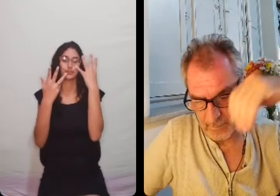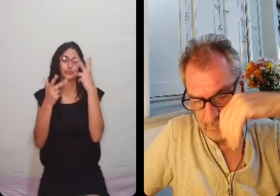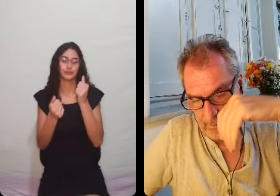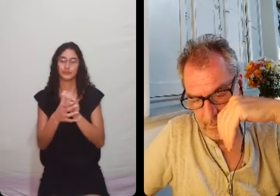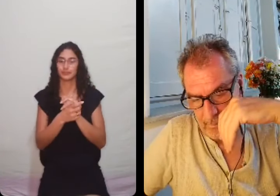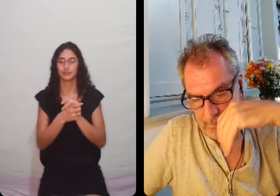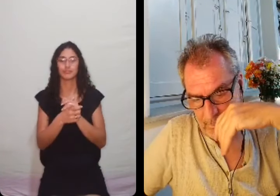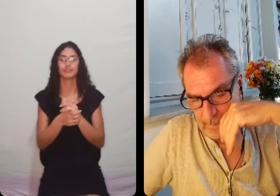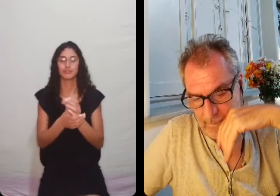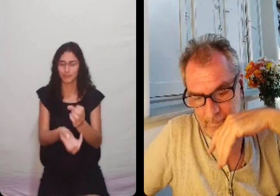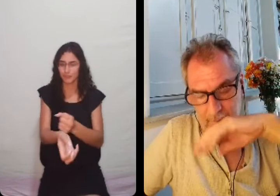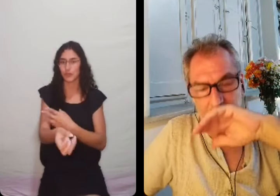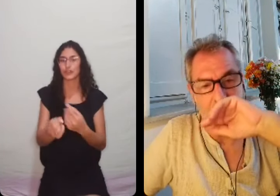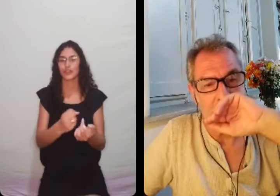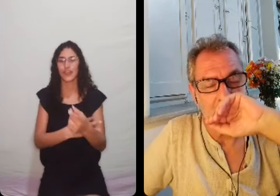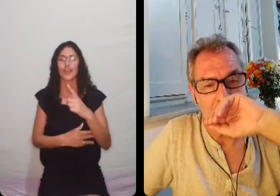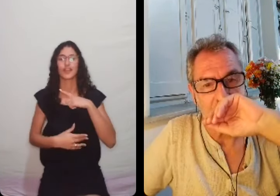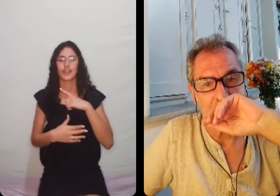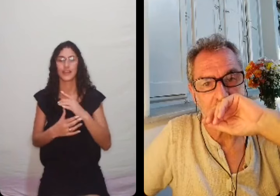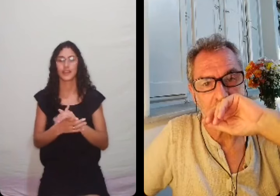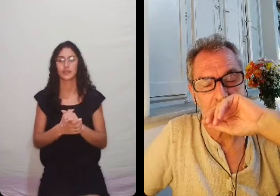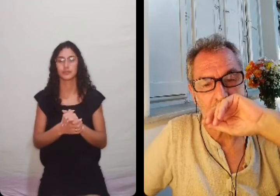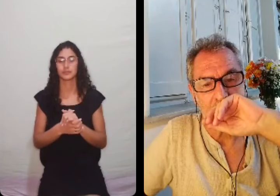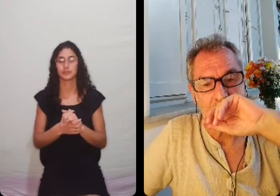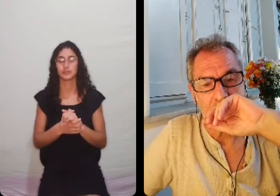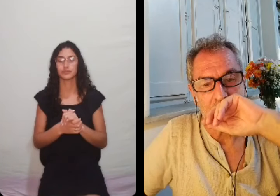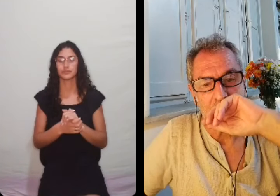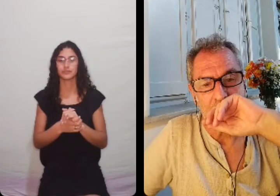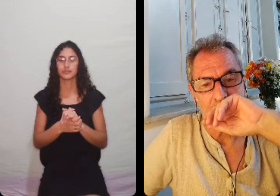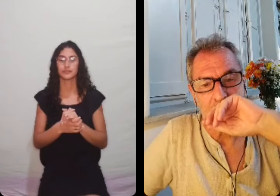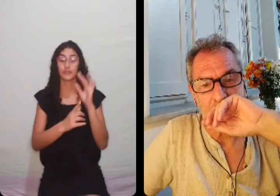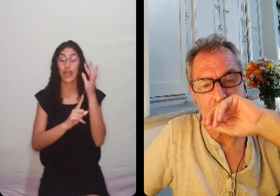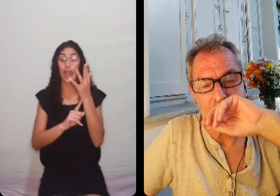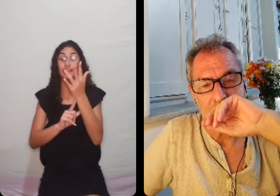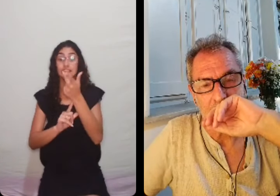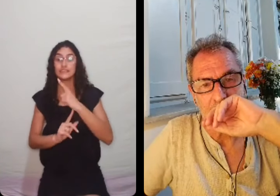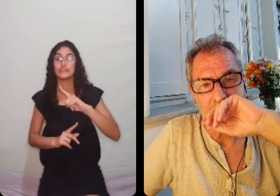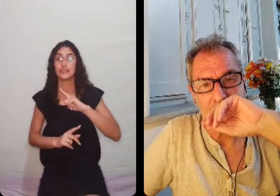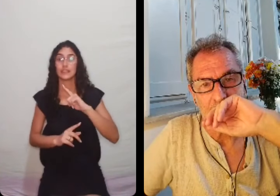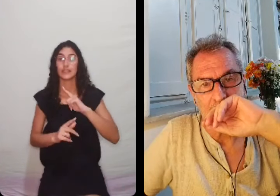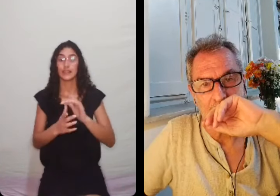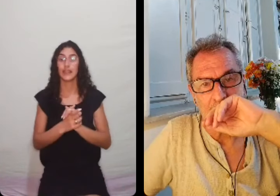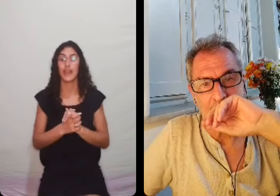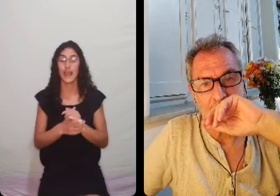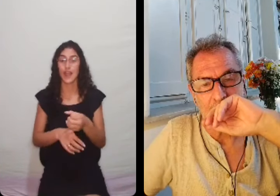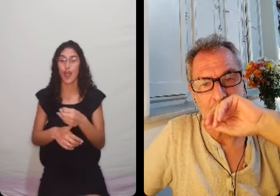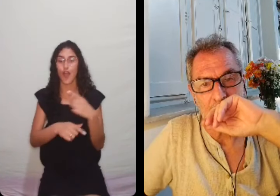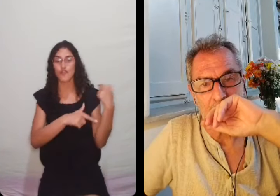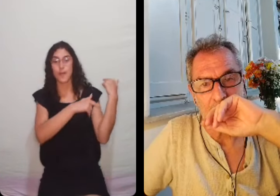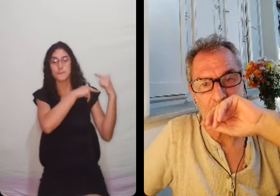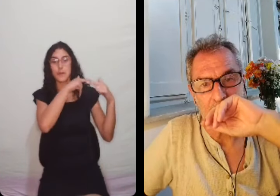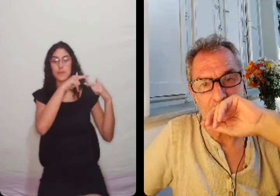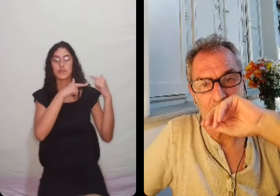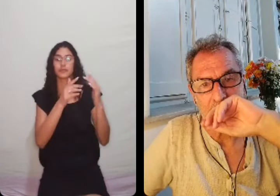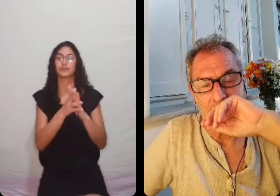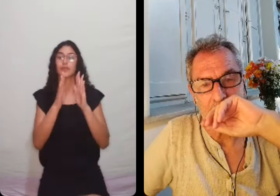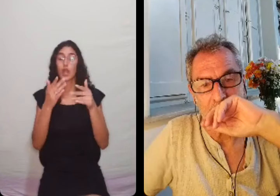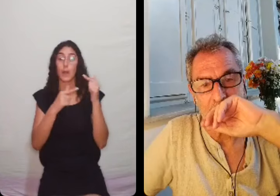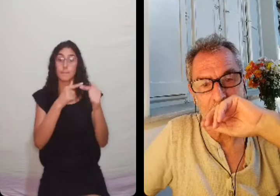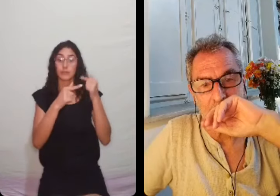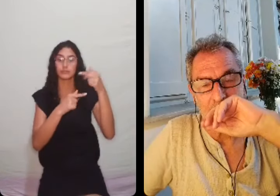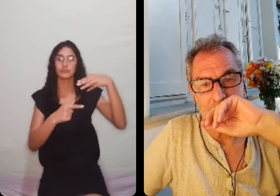Uma grande artista dessa nova geração aí. Agora, vou pular para o Norberto. Está